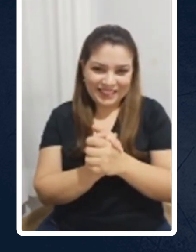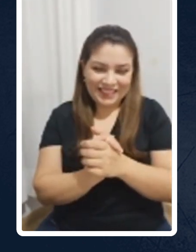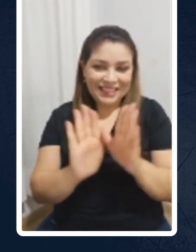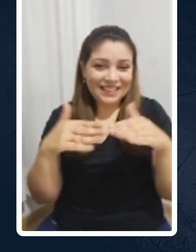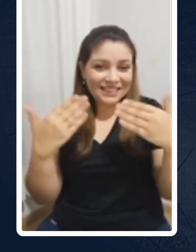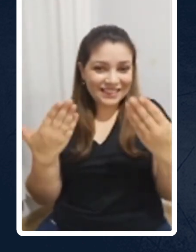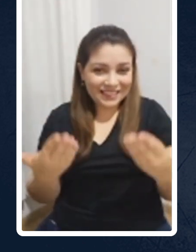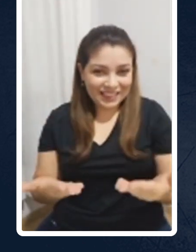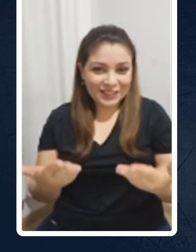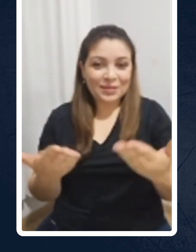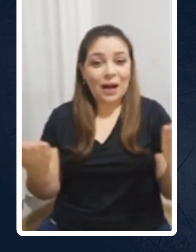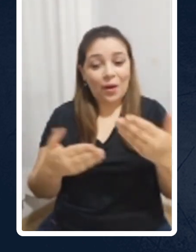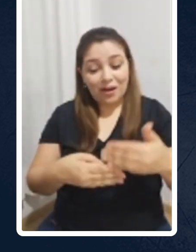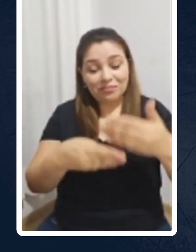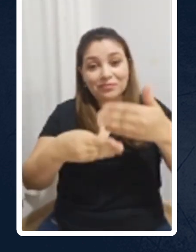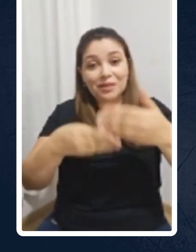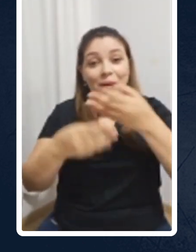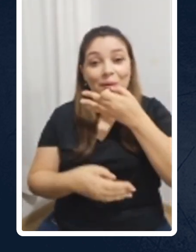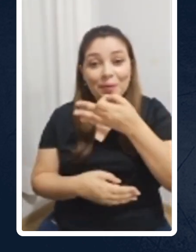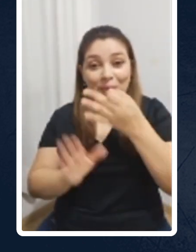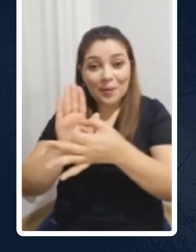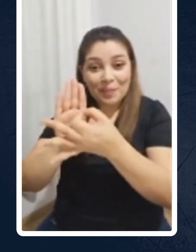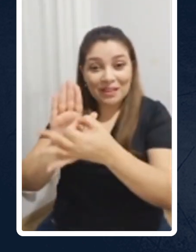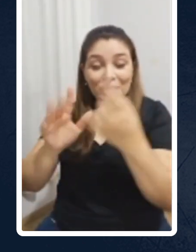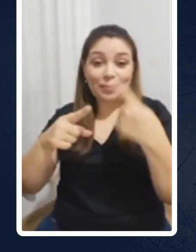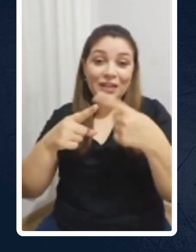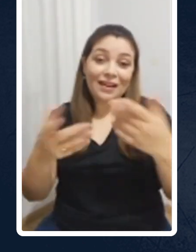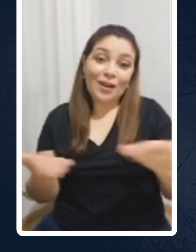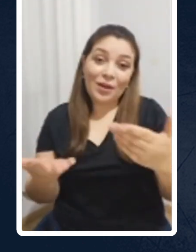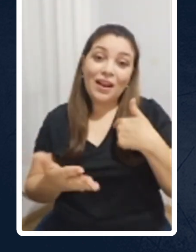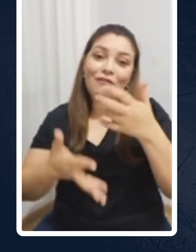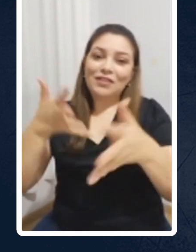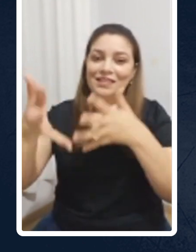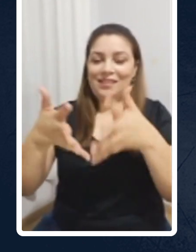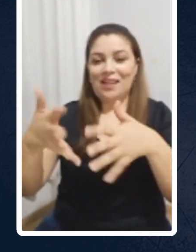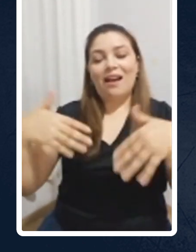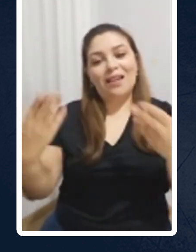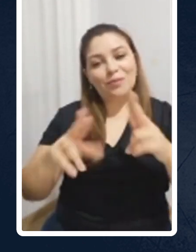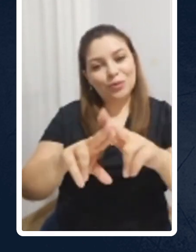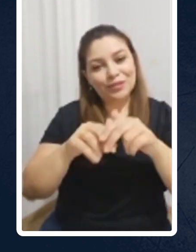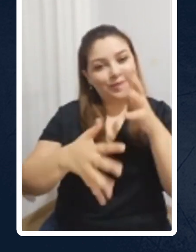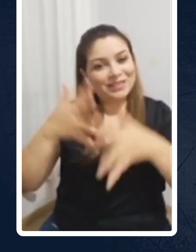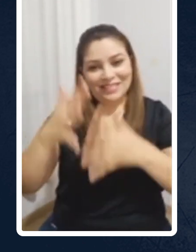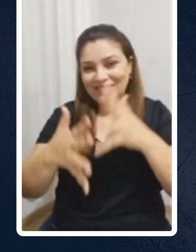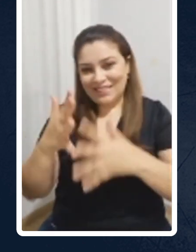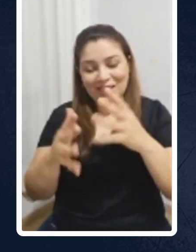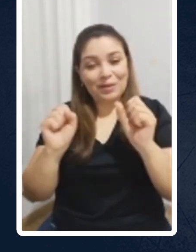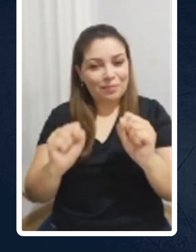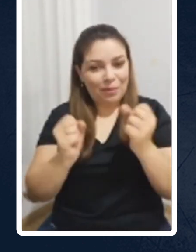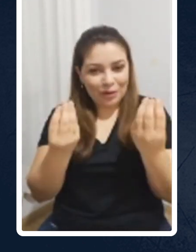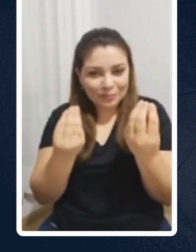liguei os comentários agora, porque como eu que vou sinalizar, aí não atrapalha. Vocês podem colocar alguma manifestação